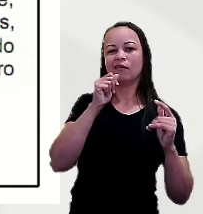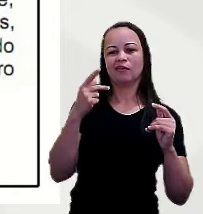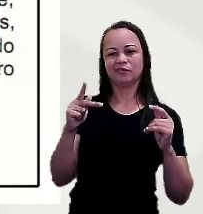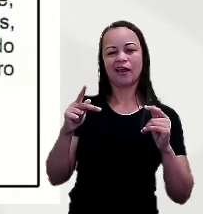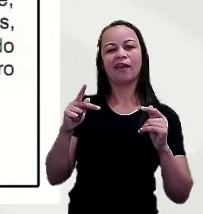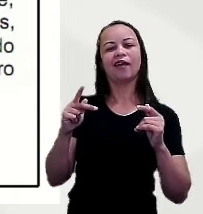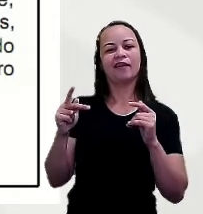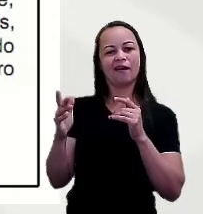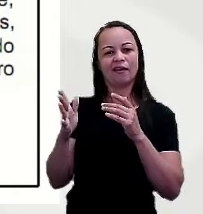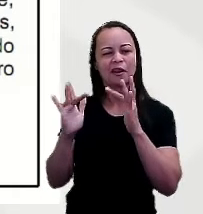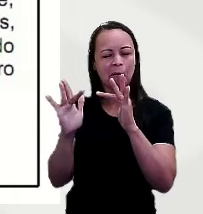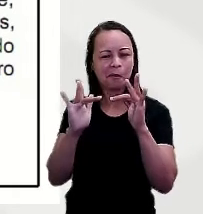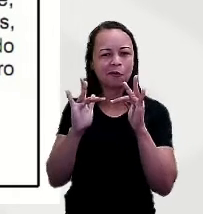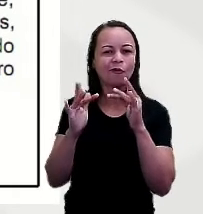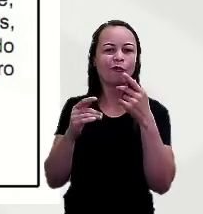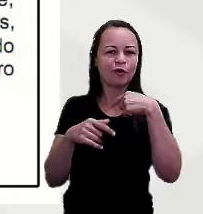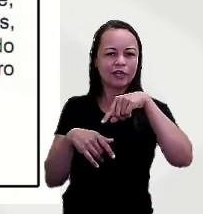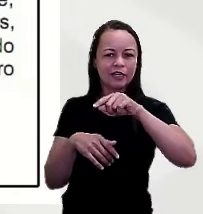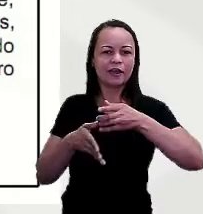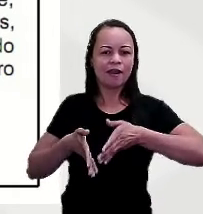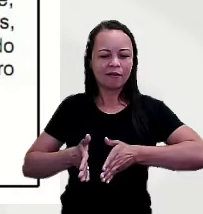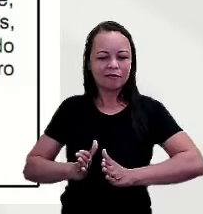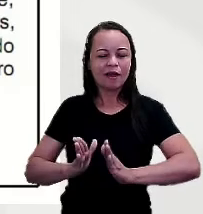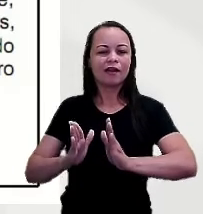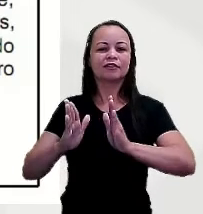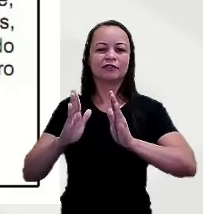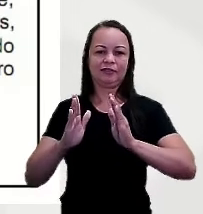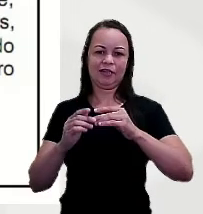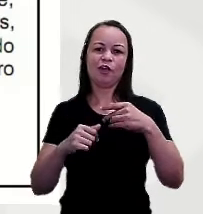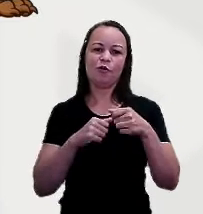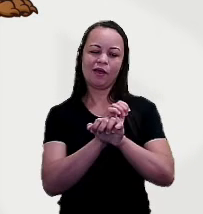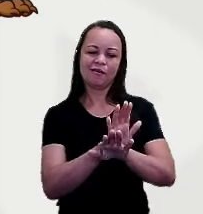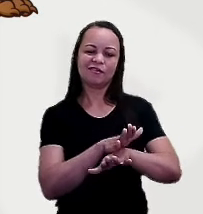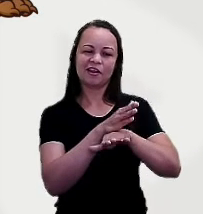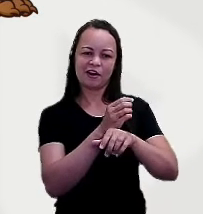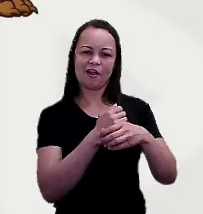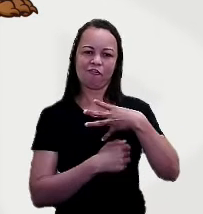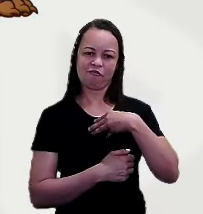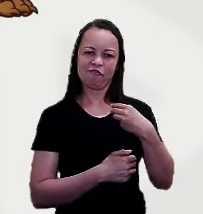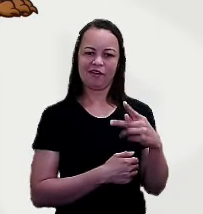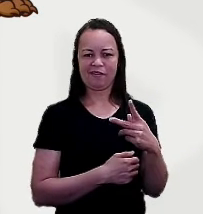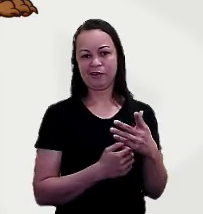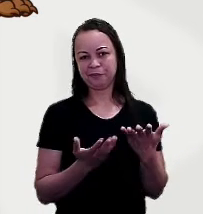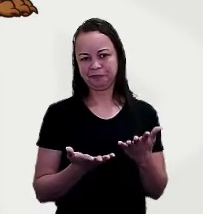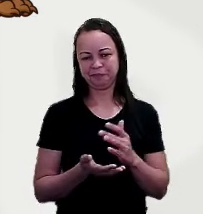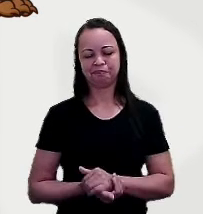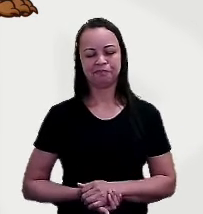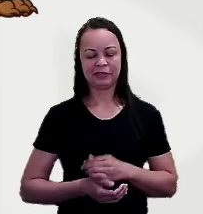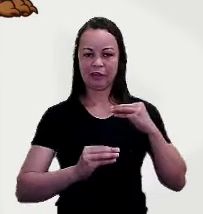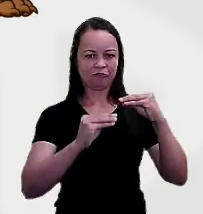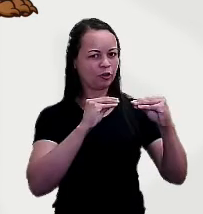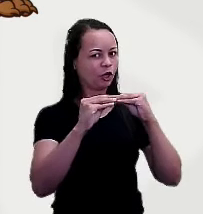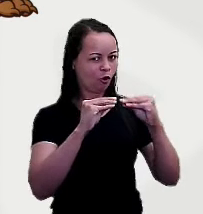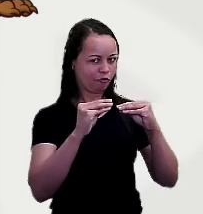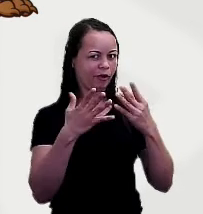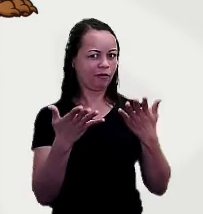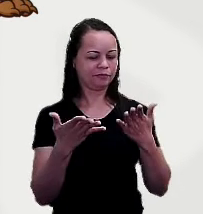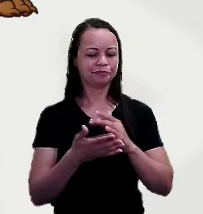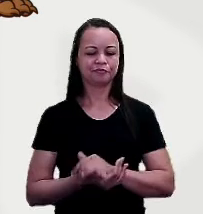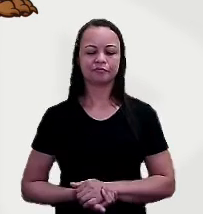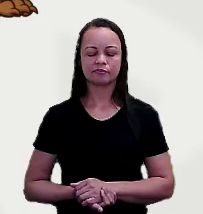contada também na história, ou na história da novela, tá? A lenda do